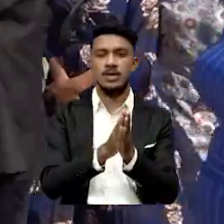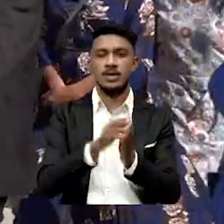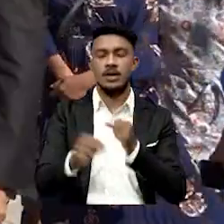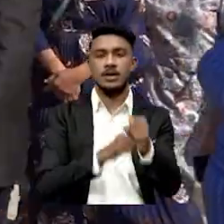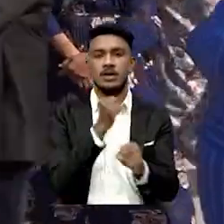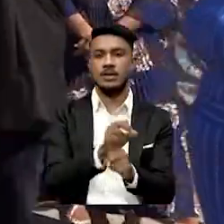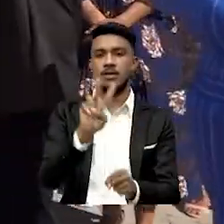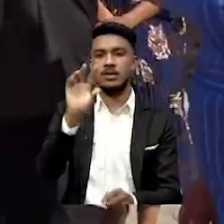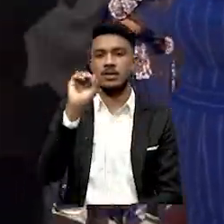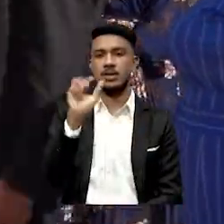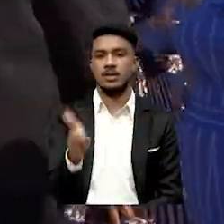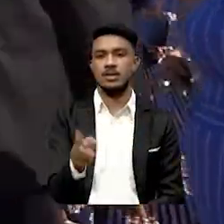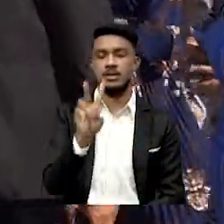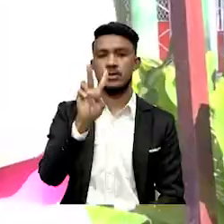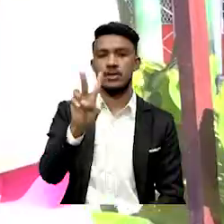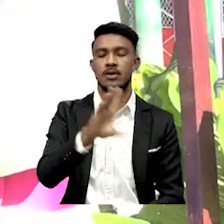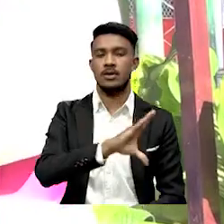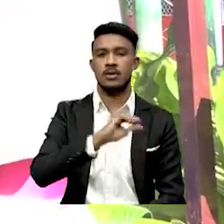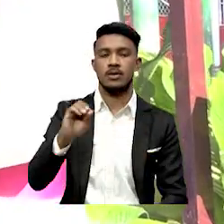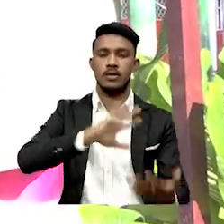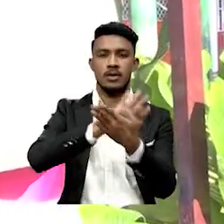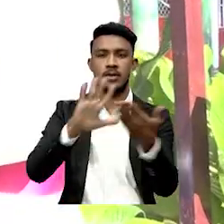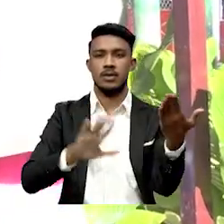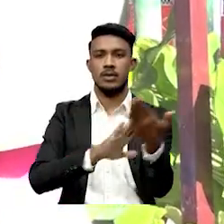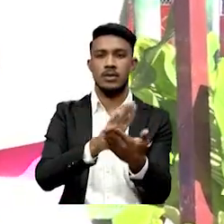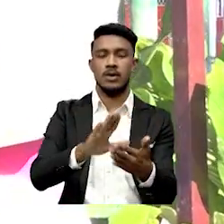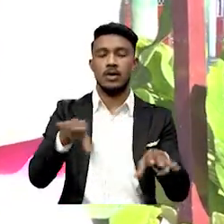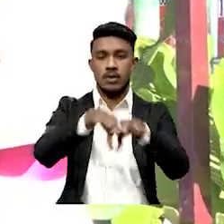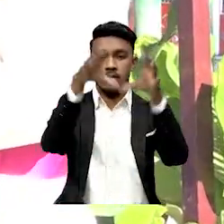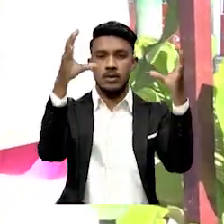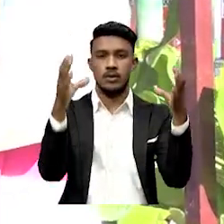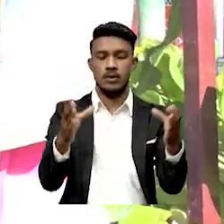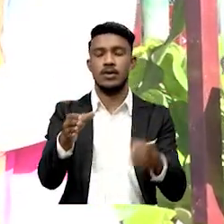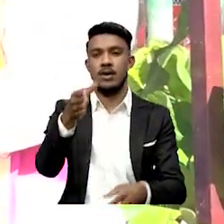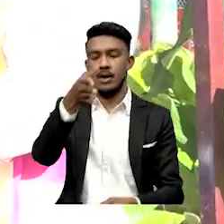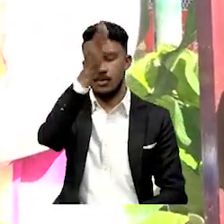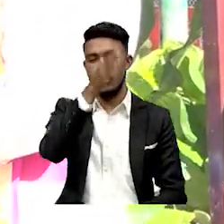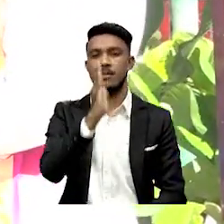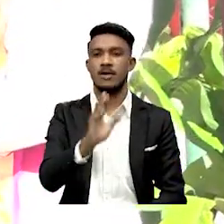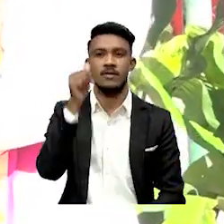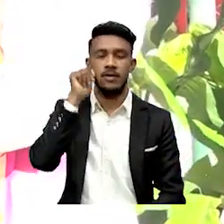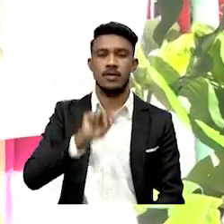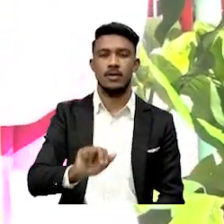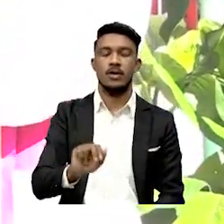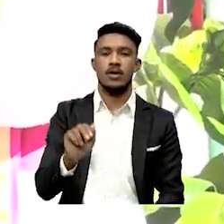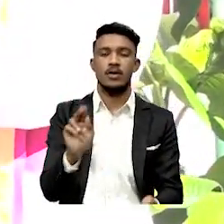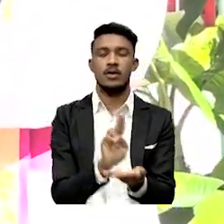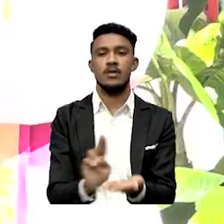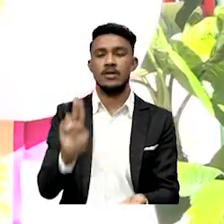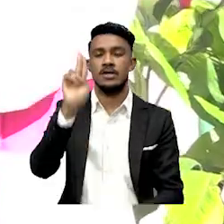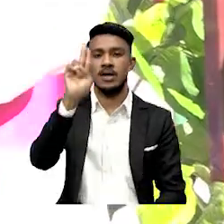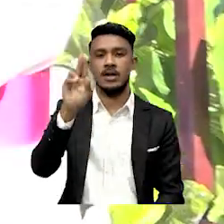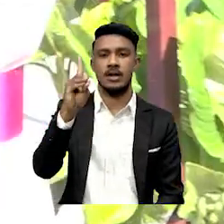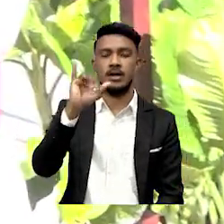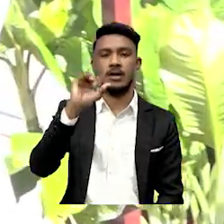Ruanuru Resen Rua, no mos inauguração Ruta Nossa Senhora da Graça, Universidade de Linian. Arcebispo